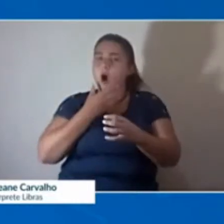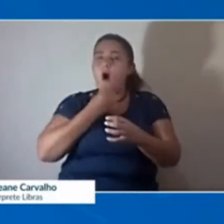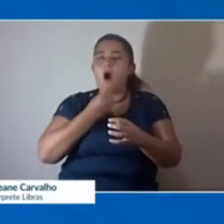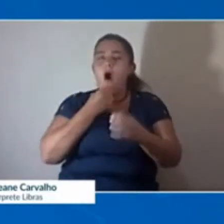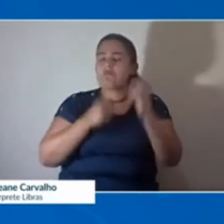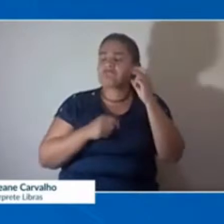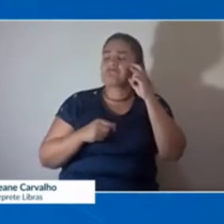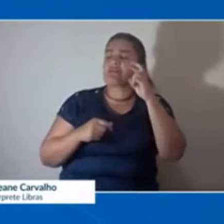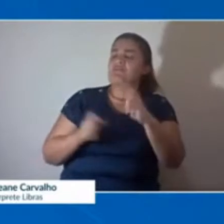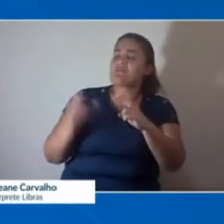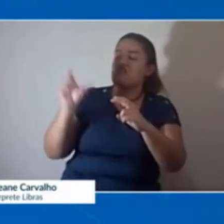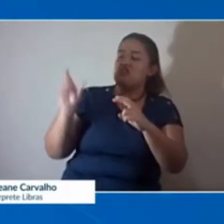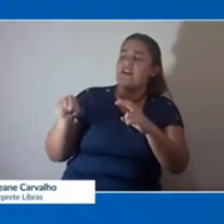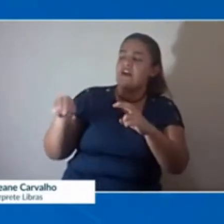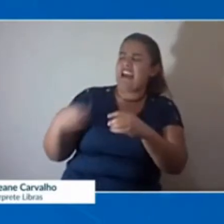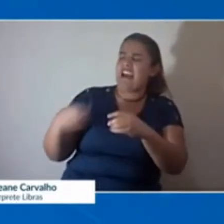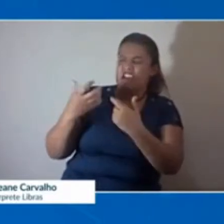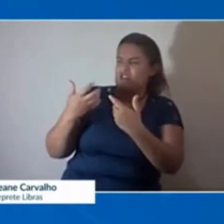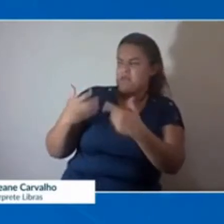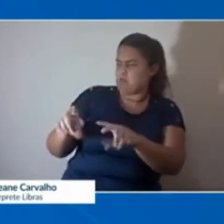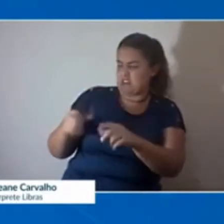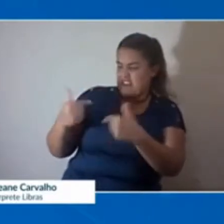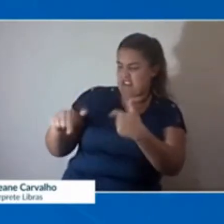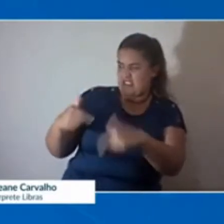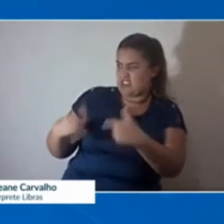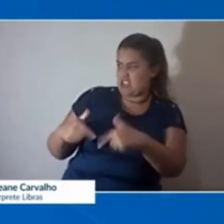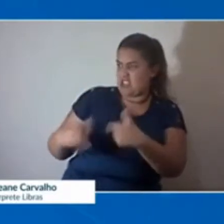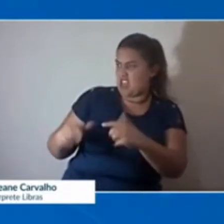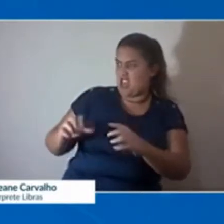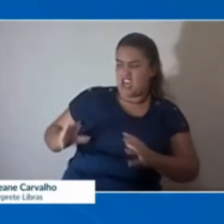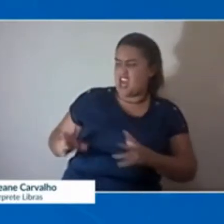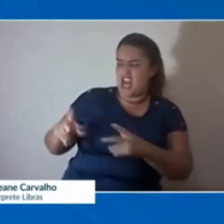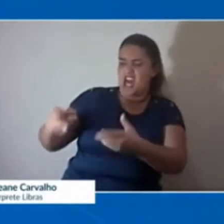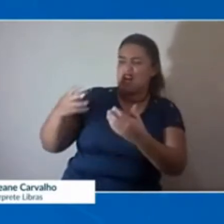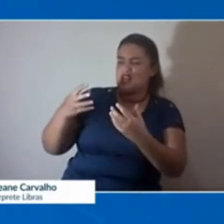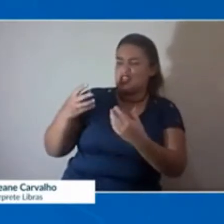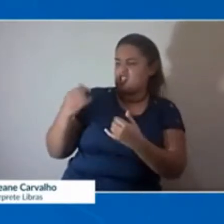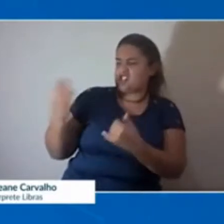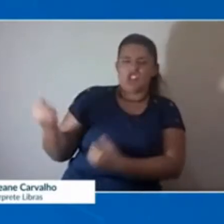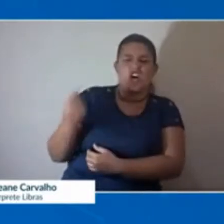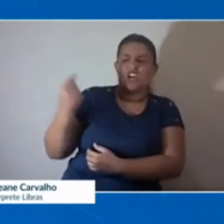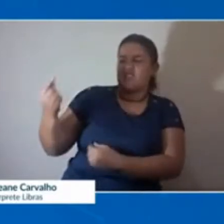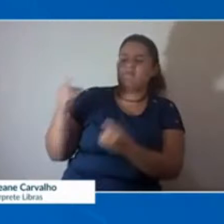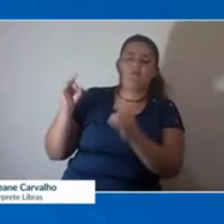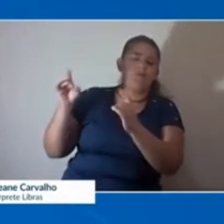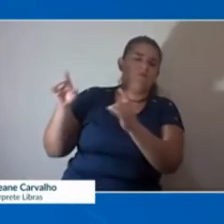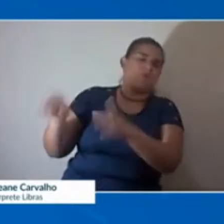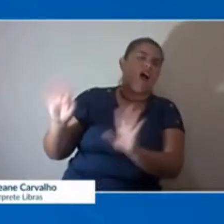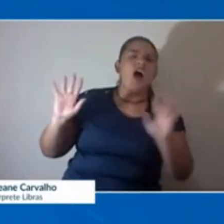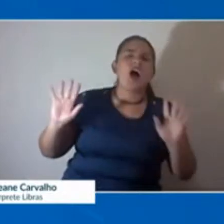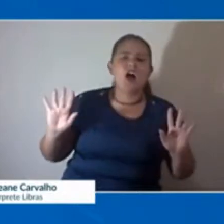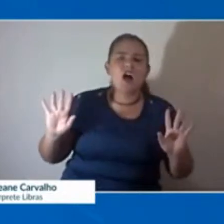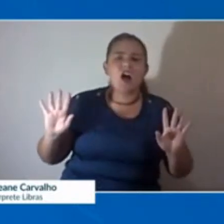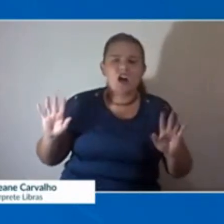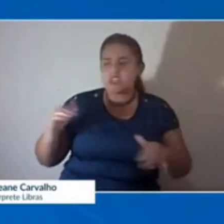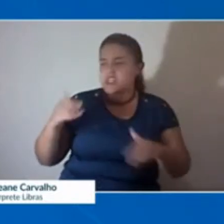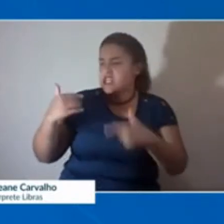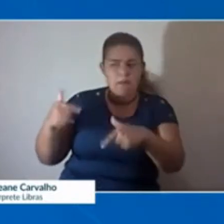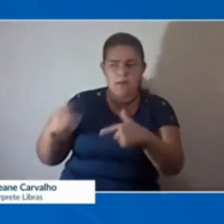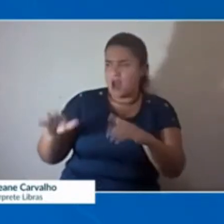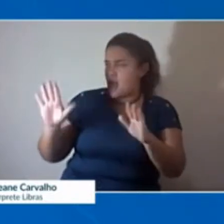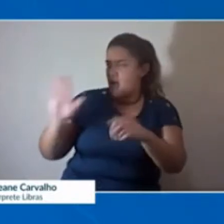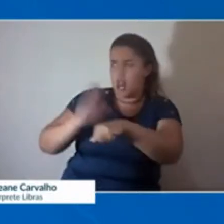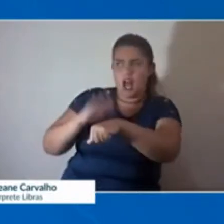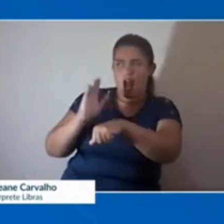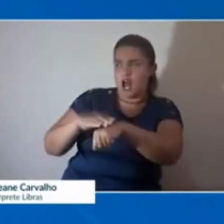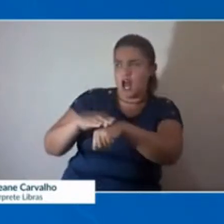falaram, mas ela não quer trabalhar com cinema, então ela que carrega todos os cabos sozinha, sabe? Tipo, então, você ocupa esse